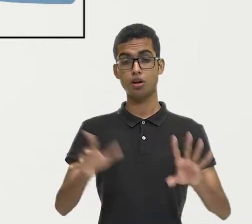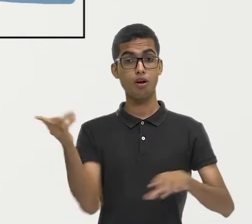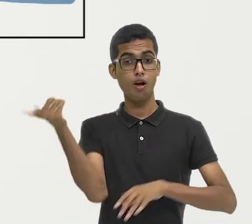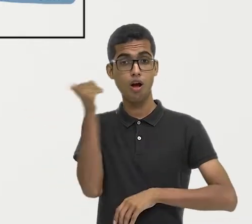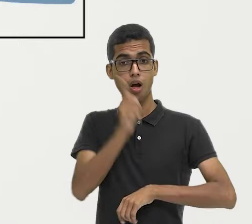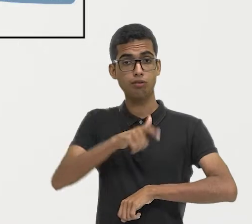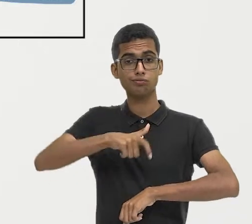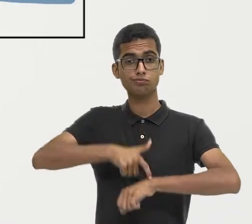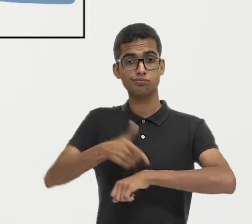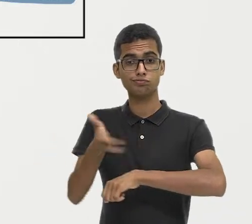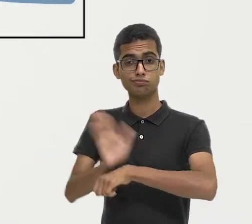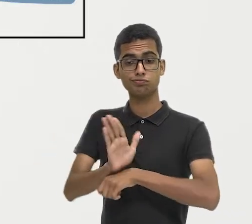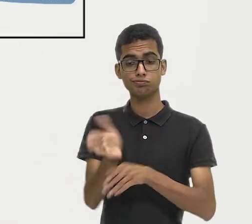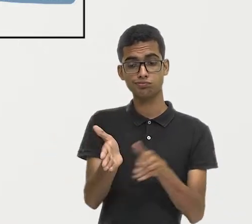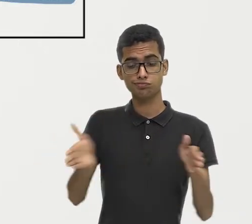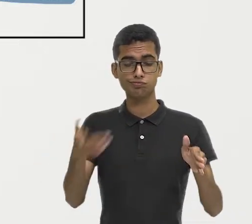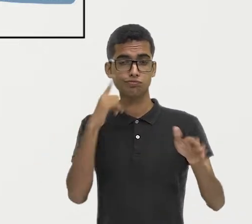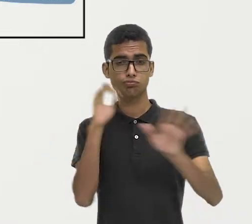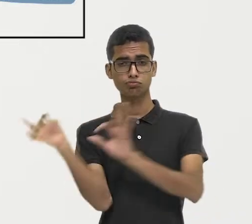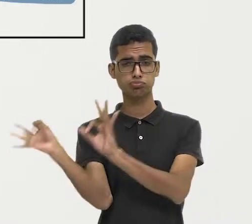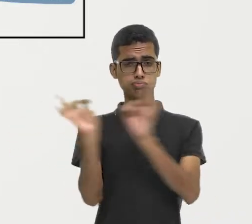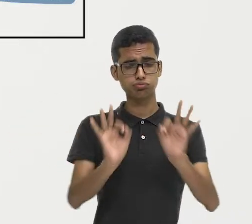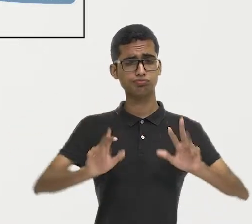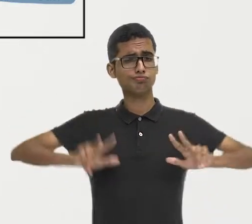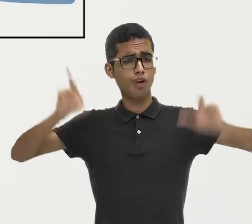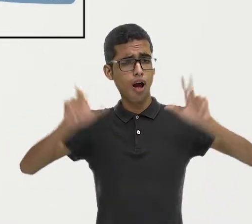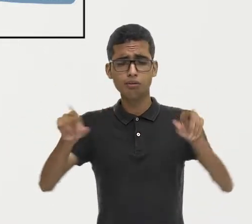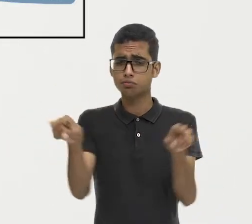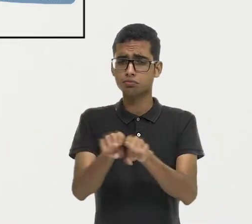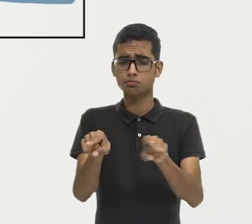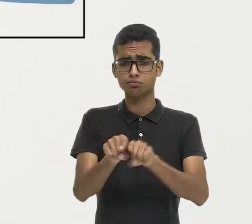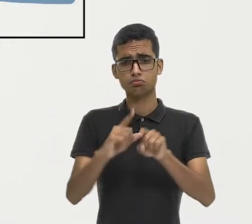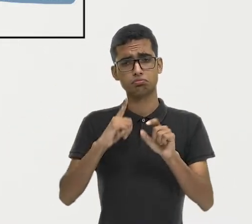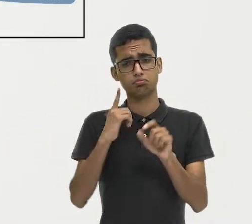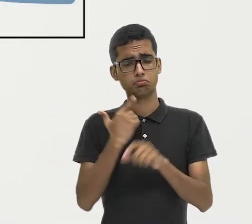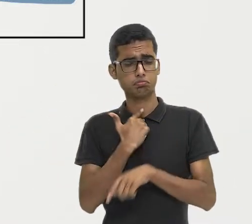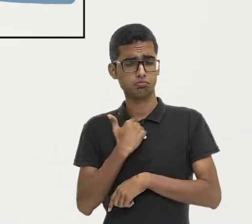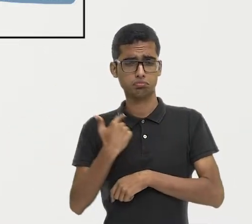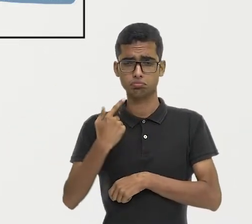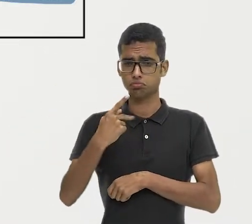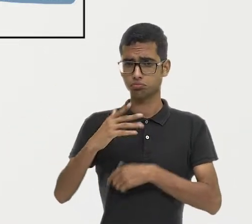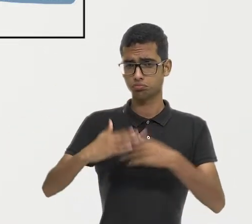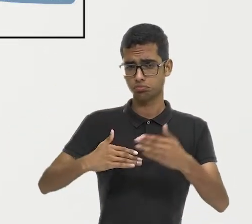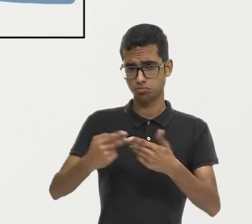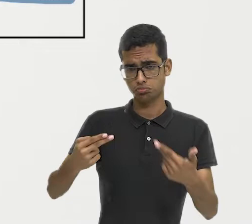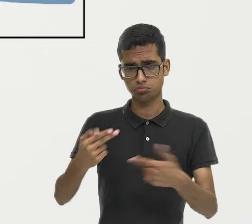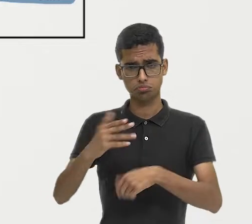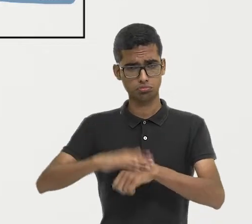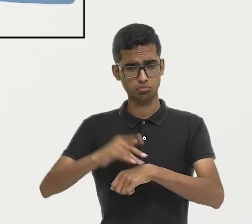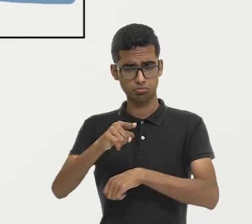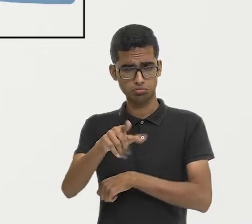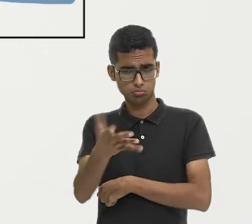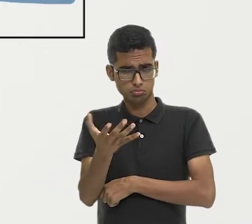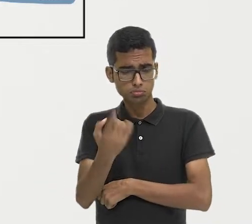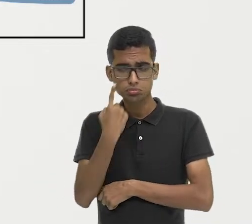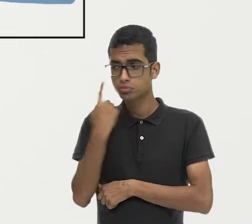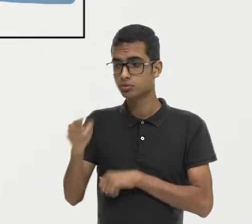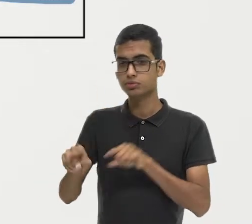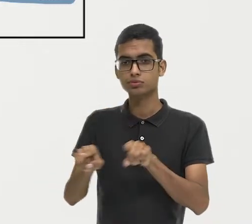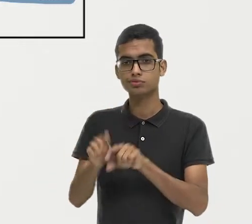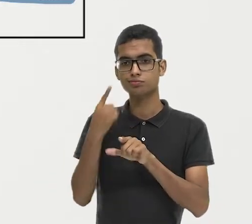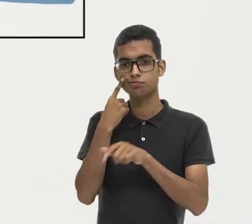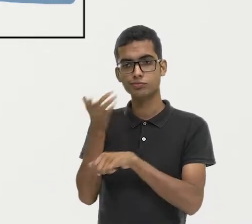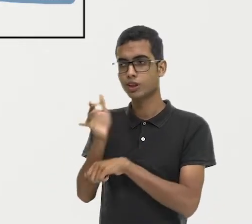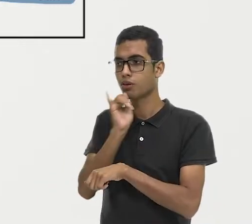e você consegue ter um tempo maior para se divertir e fazer o que você gosta. Nesse caso aí, assistir o